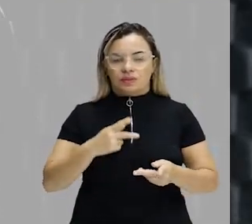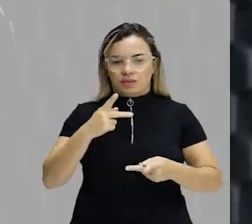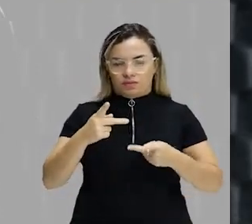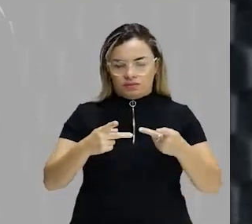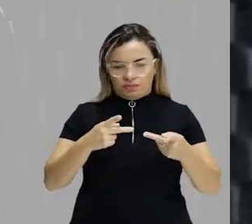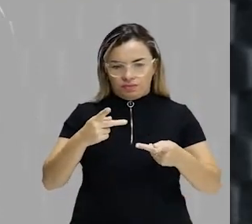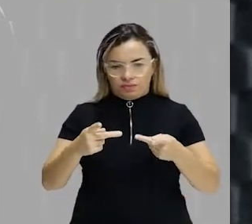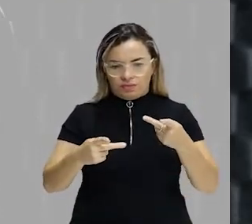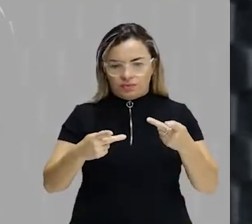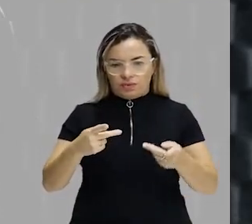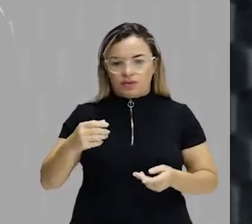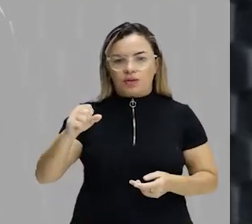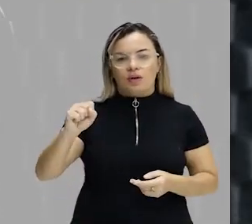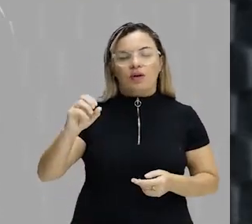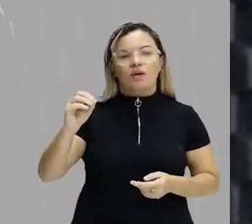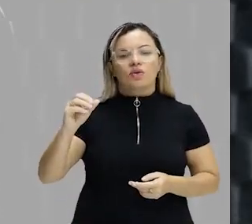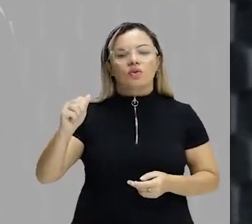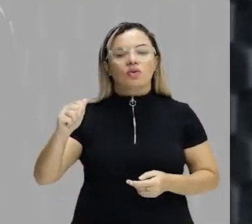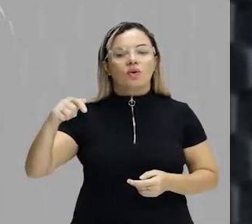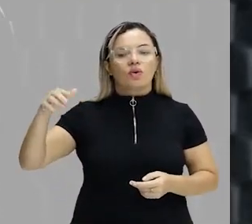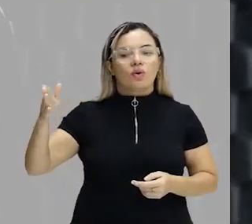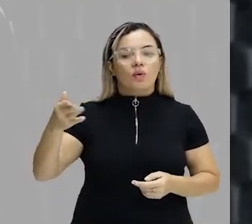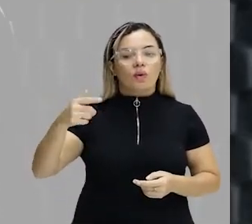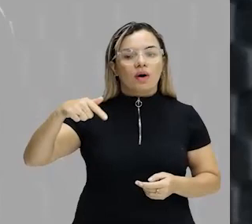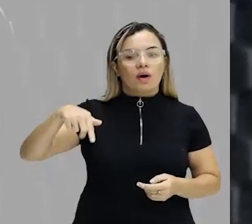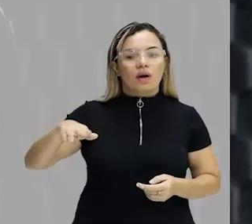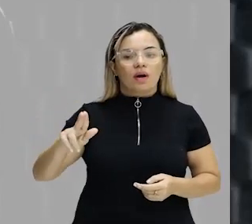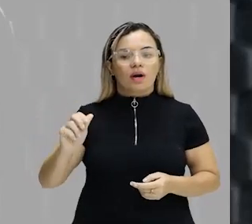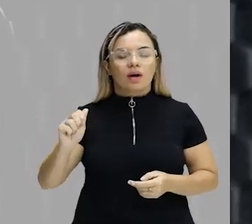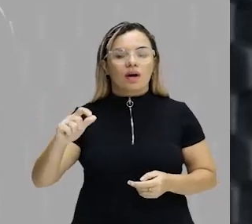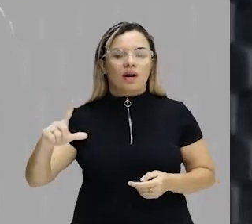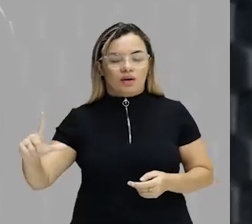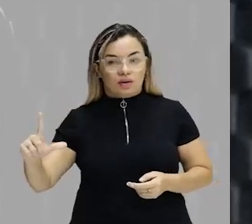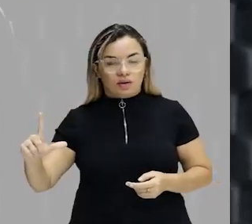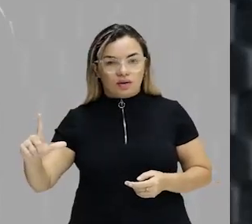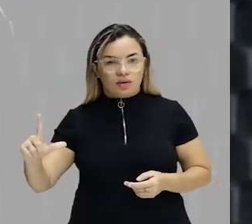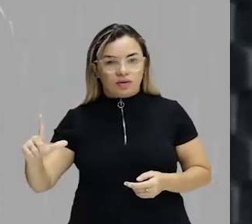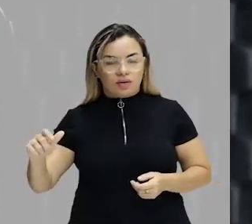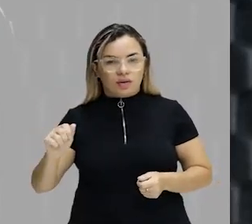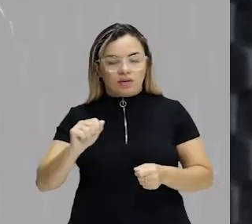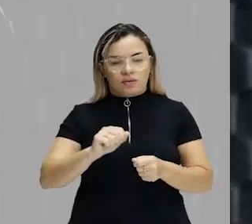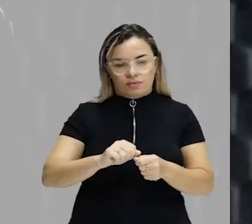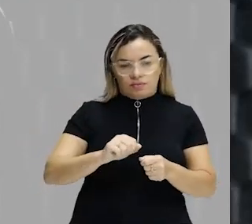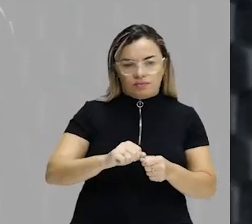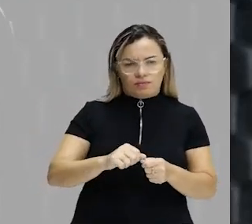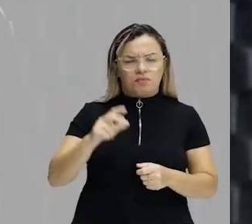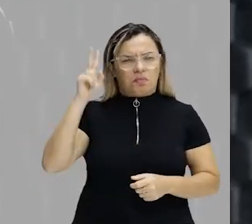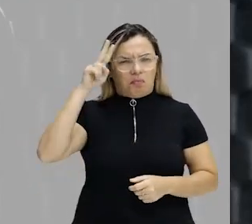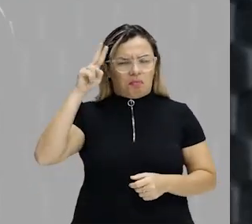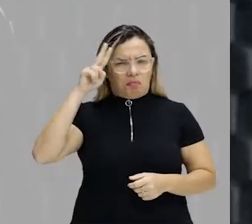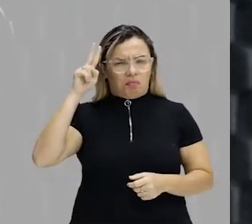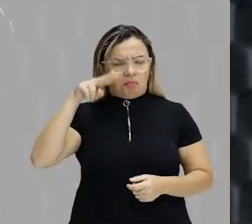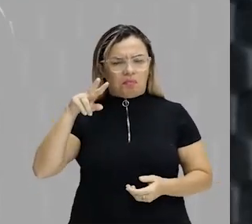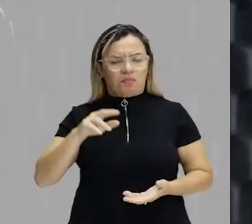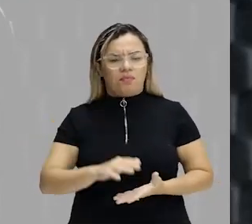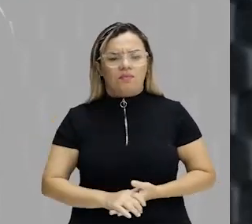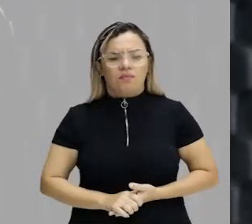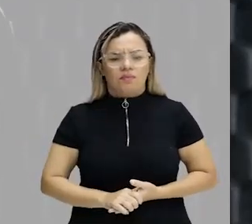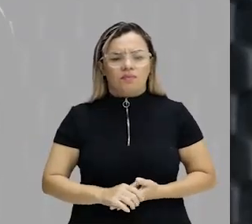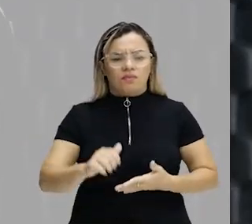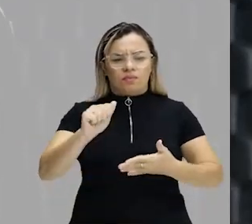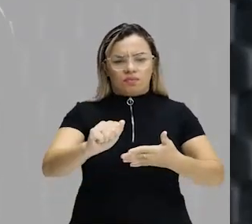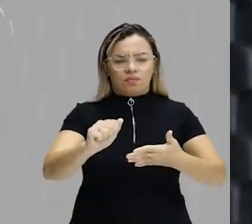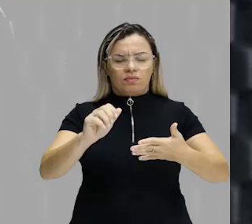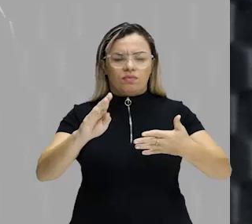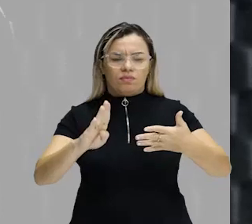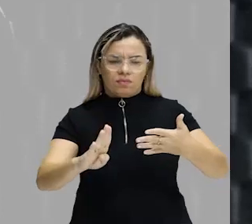qual, eu estou fazendo uma... Lembra? Então, uma conformidade,